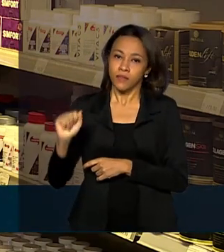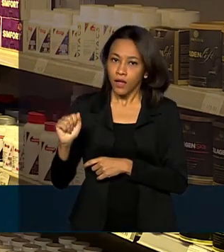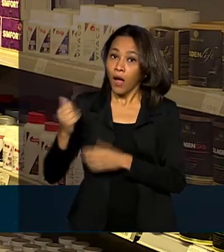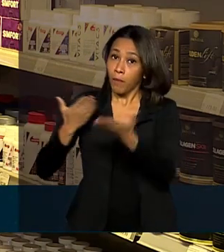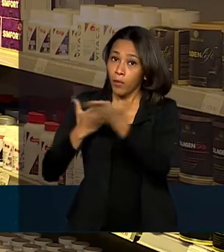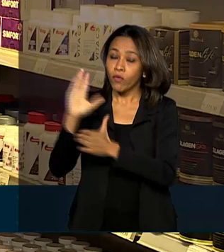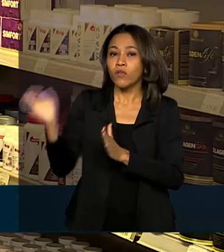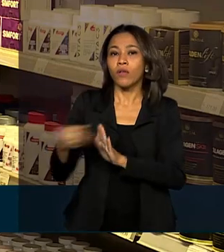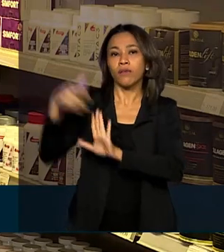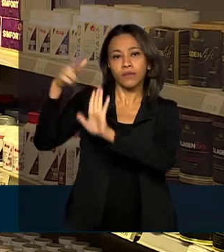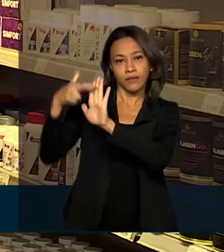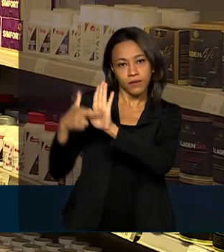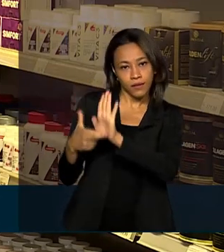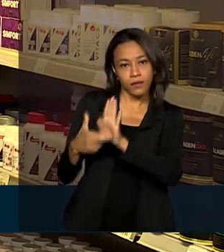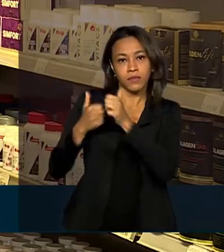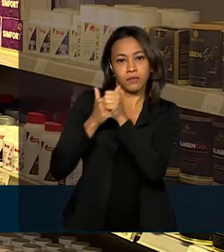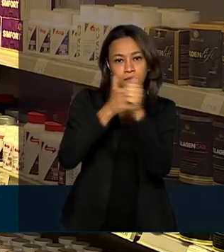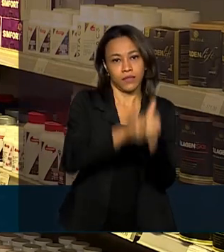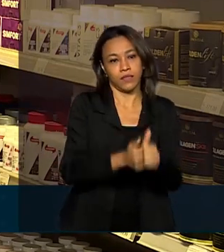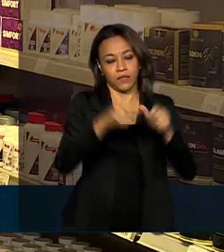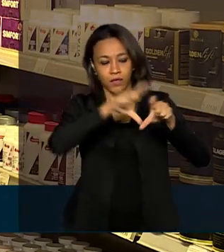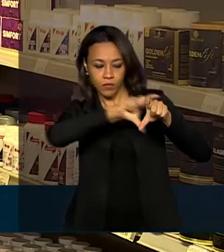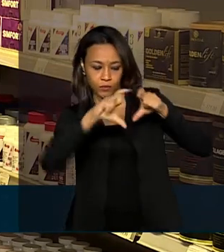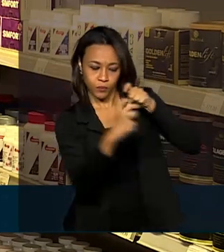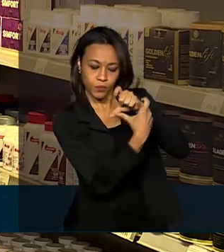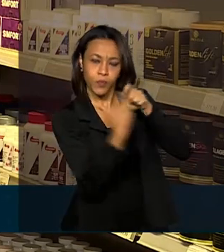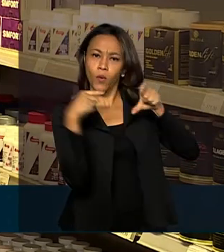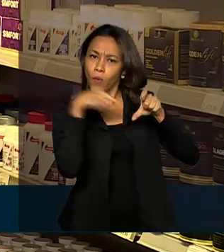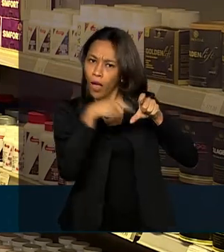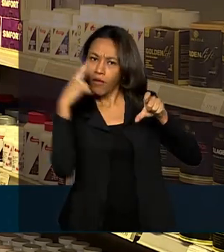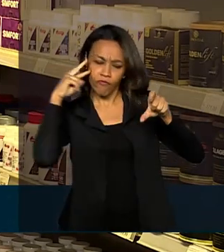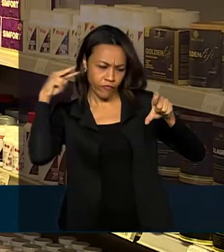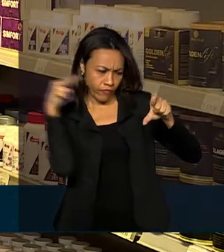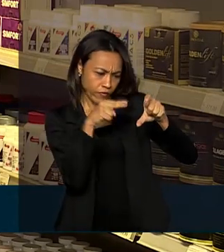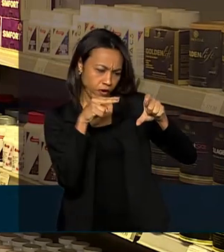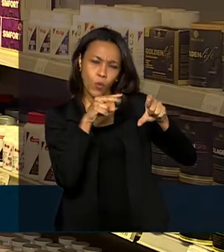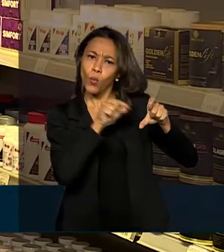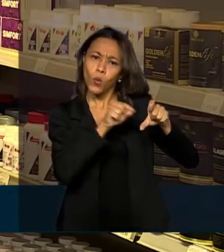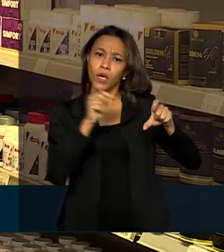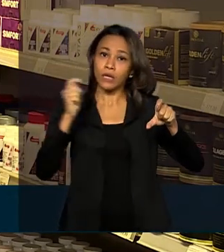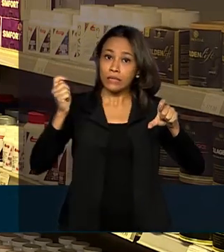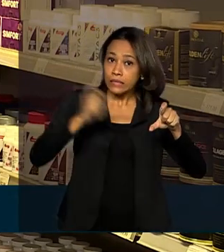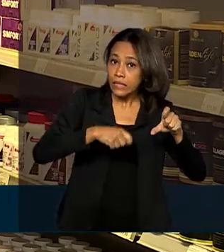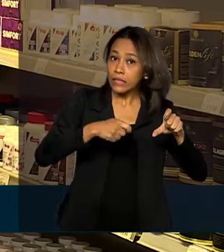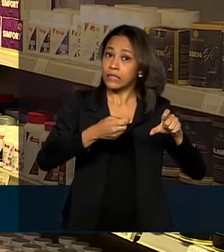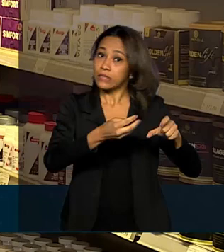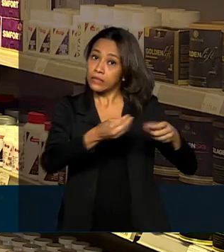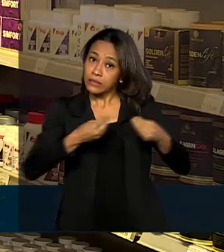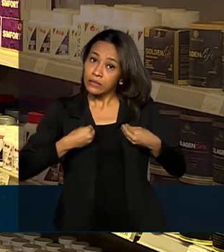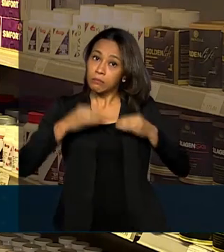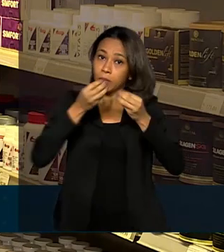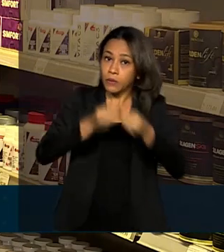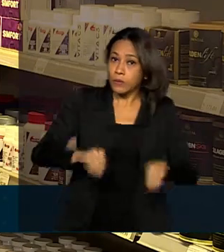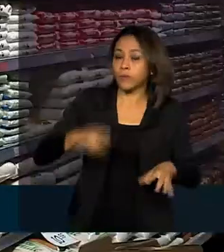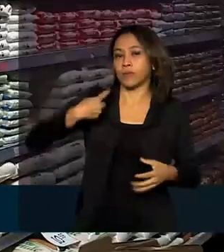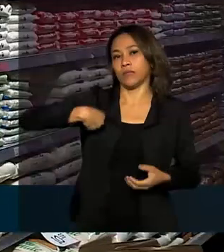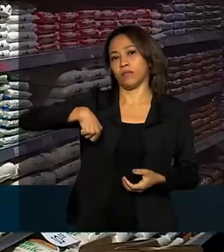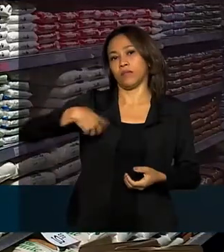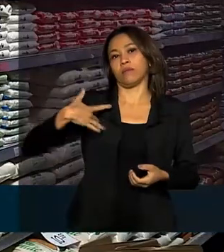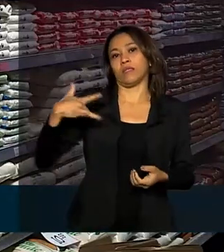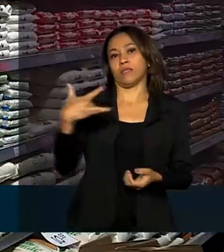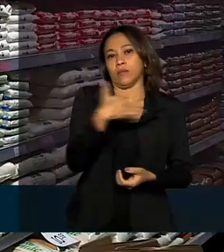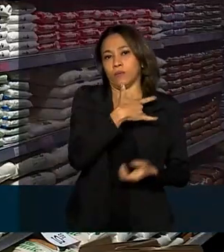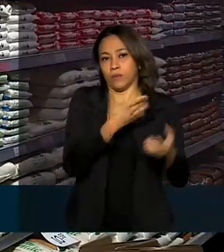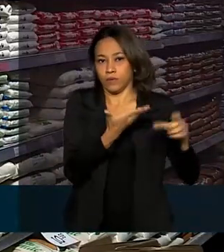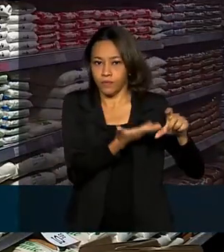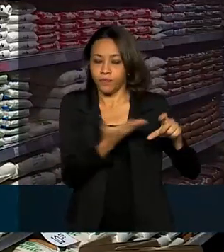normas para a rotulagem dos alimentos. A ideia é visualizar nos produtos o que pode trazer mais risco para a saúde. A